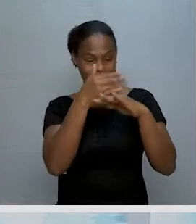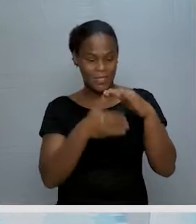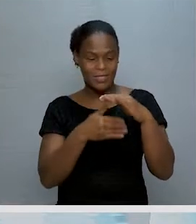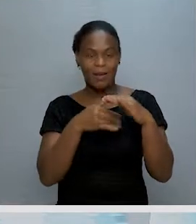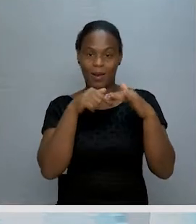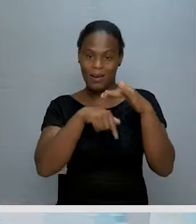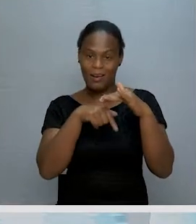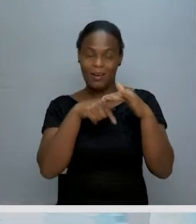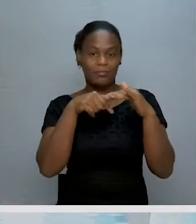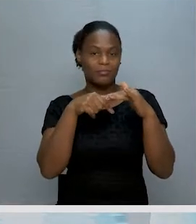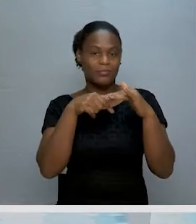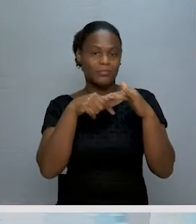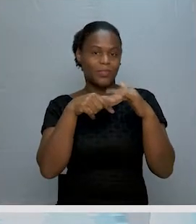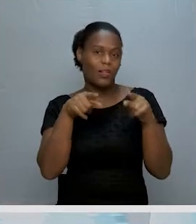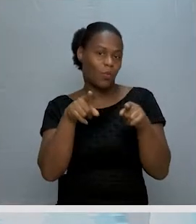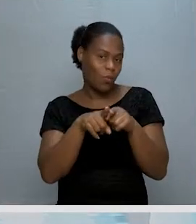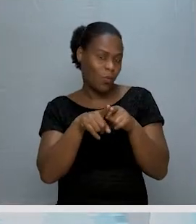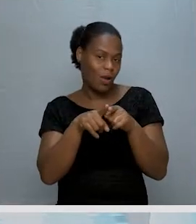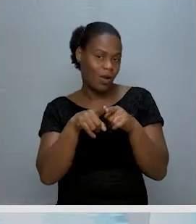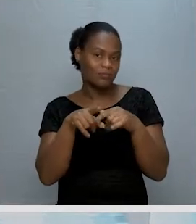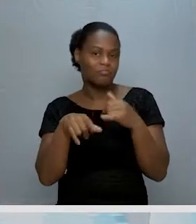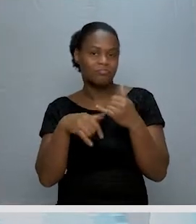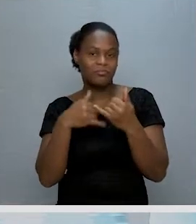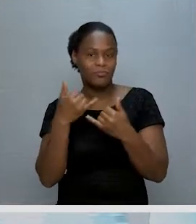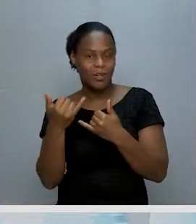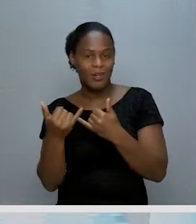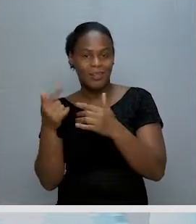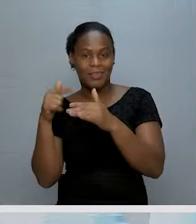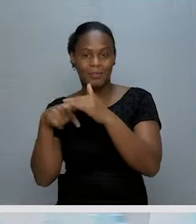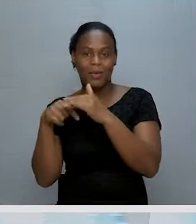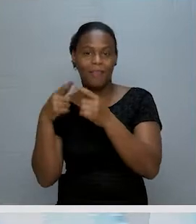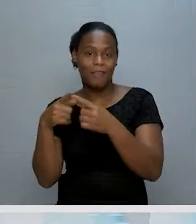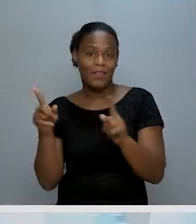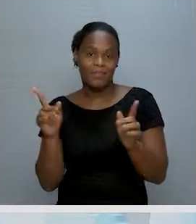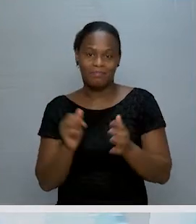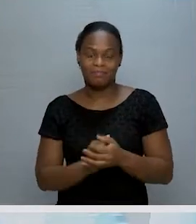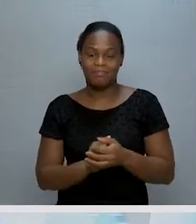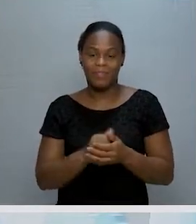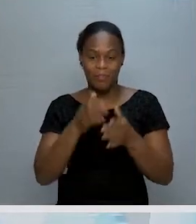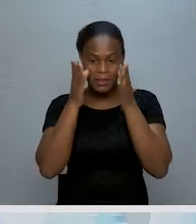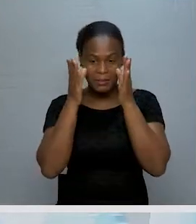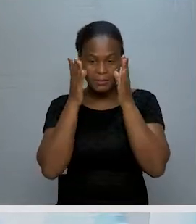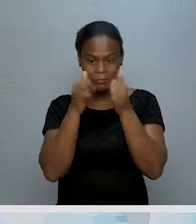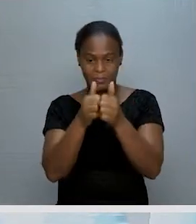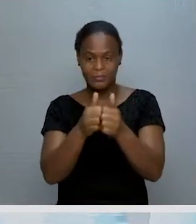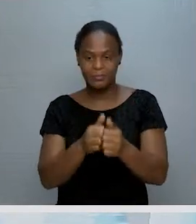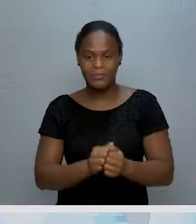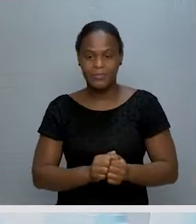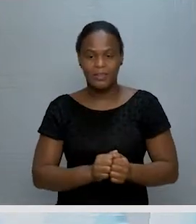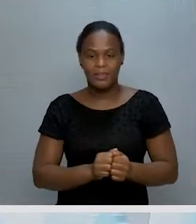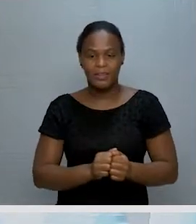frações com denominadores iguais e denominadores diferentes. Acompanhem, fiquem atentos ali em casa. Vamos